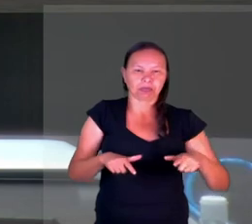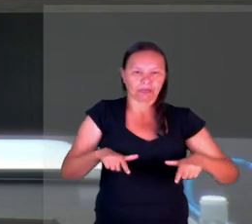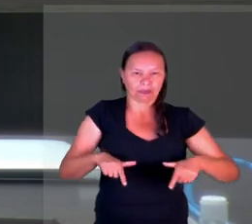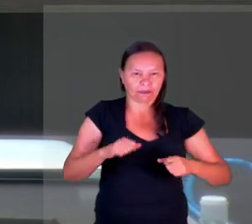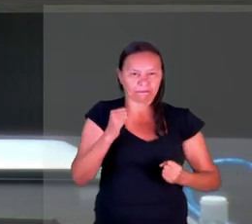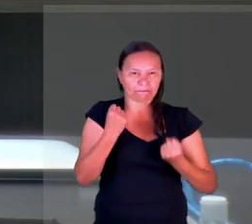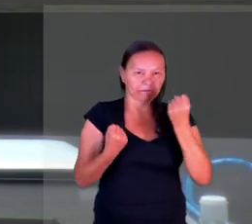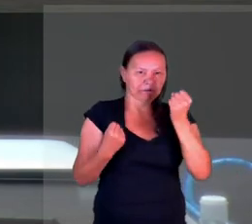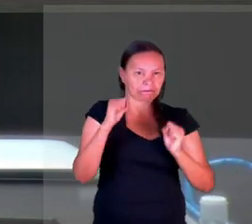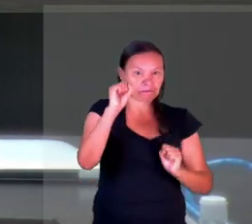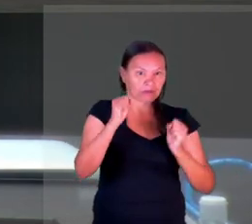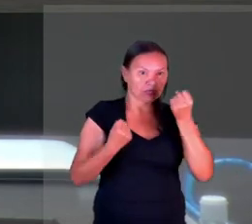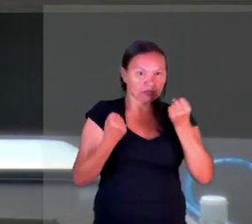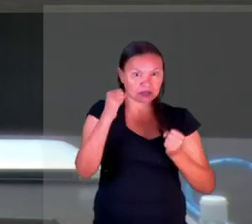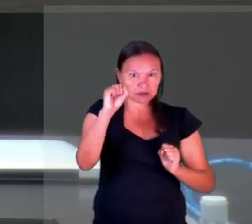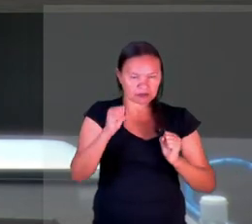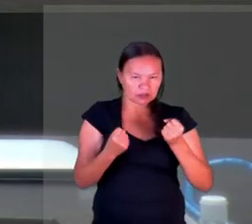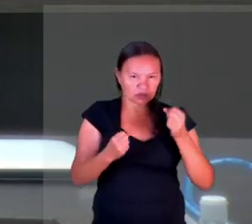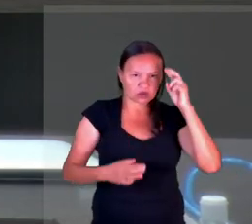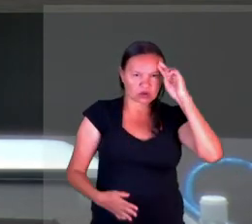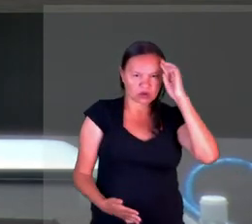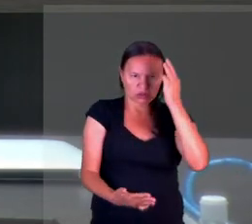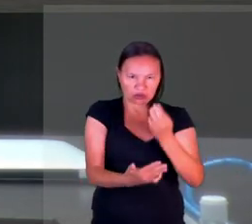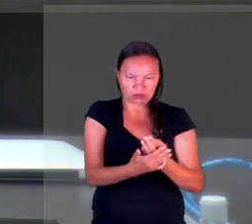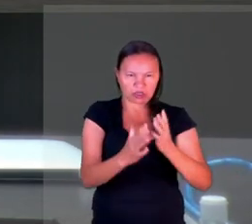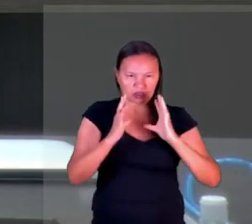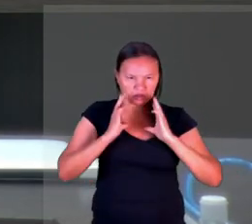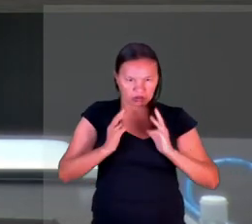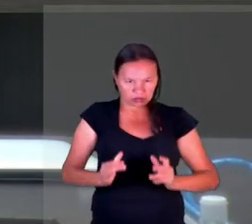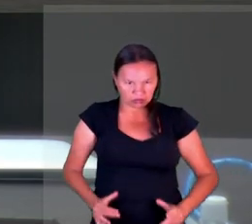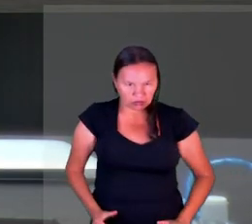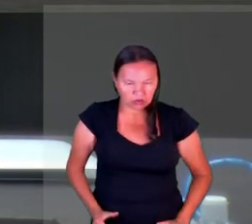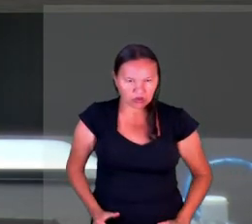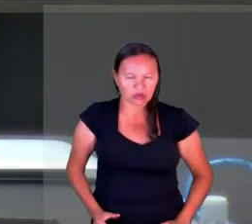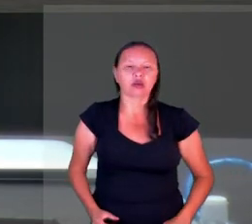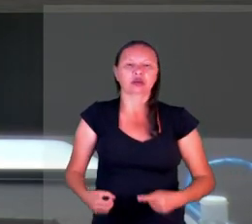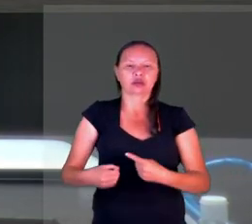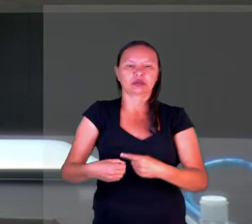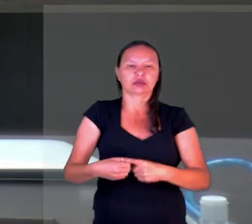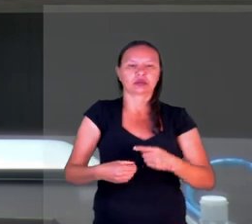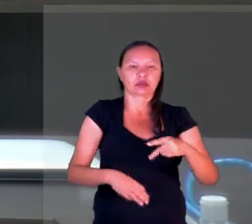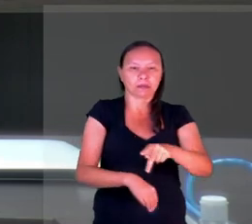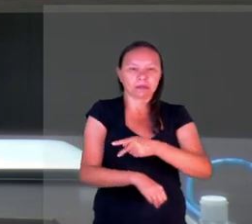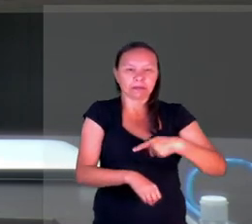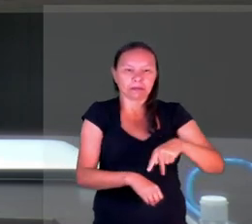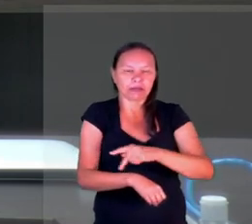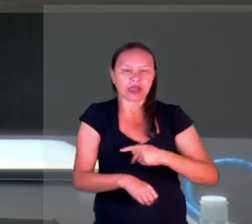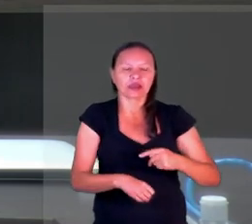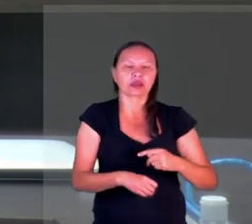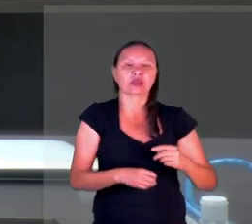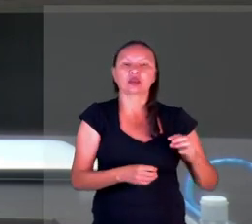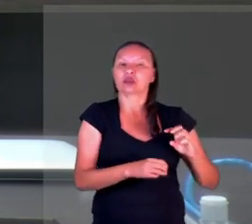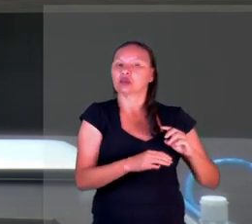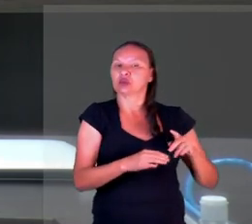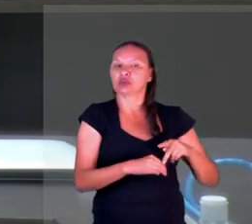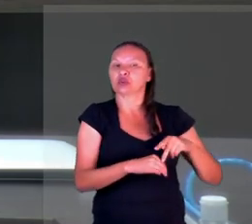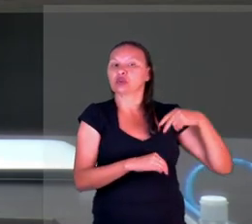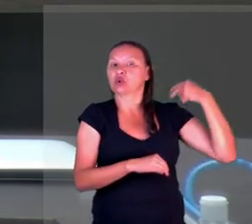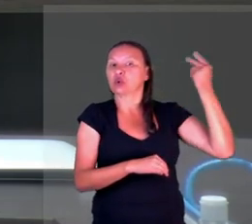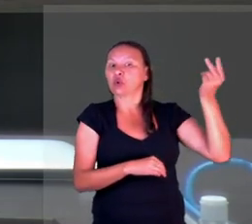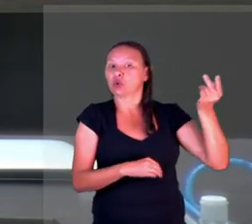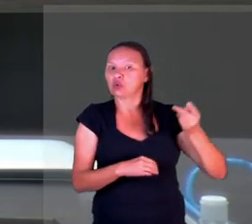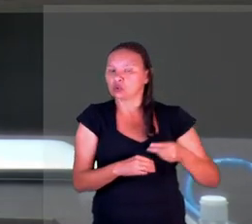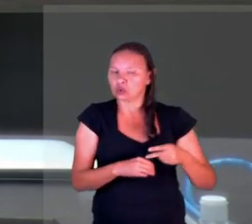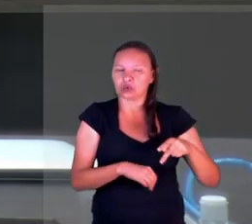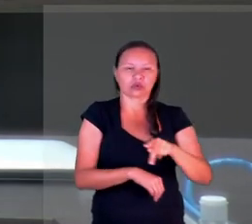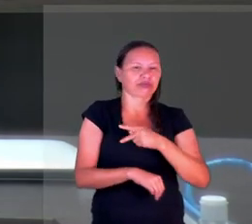transnacionais elas respeitam os direitos humanos lá nos seus países de origem mas em outros países ela elas